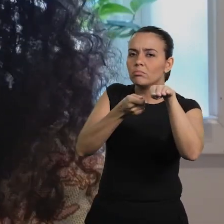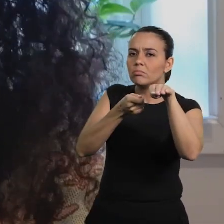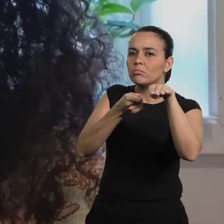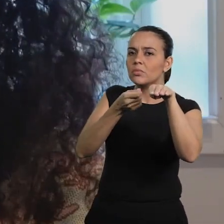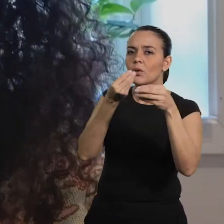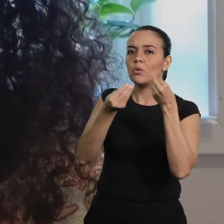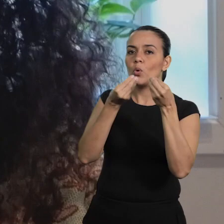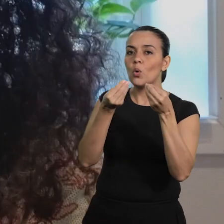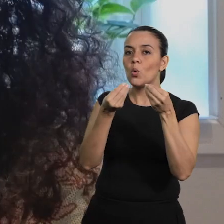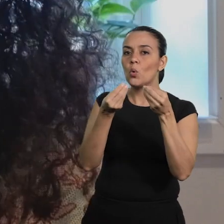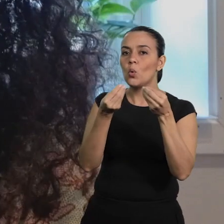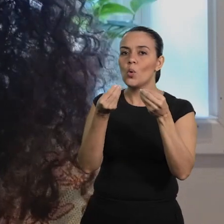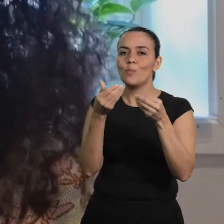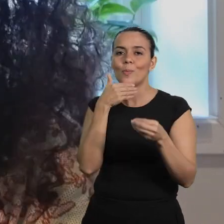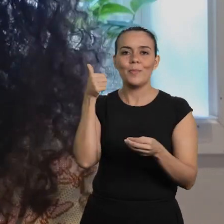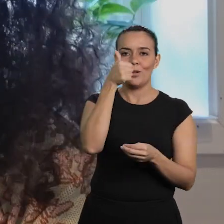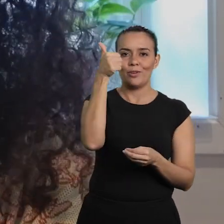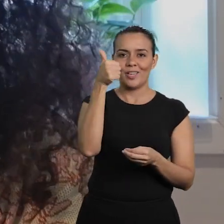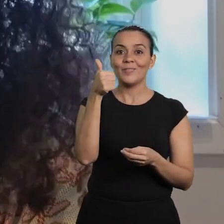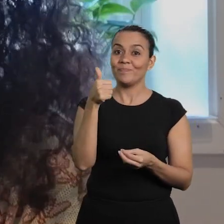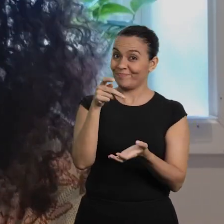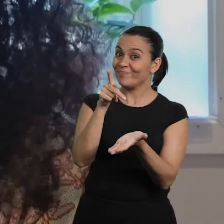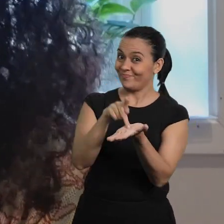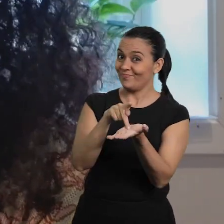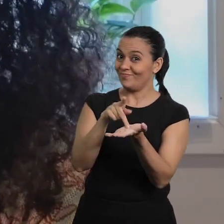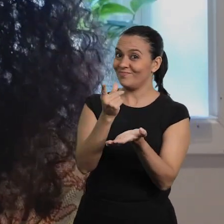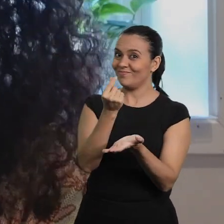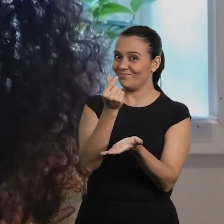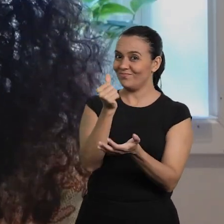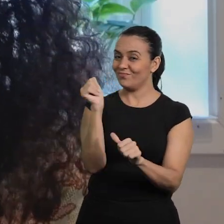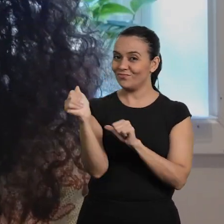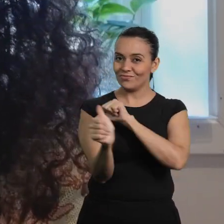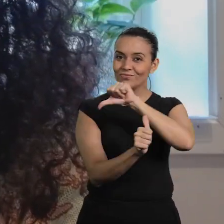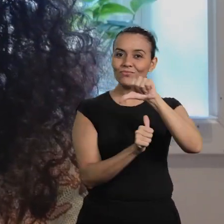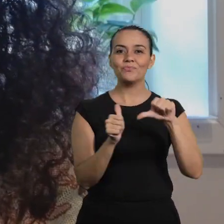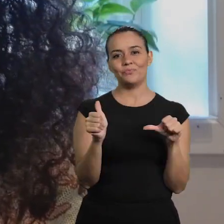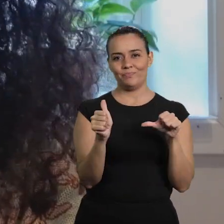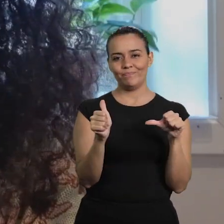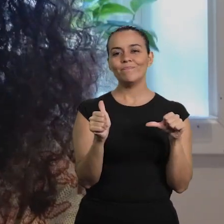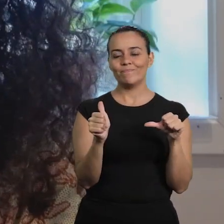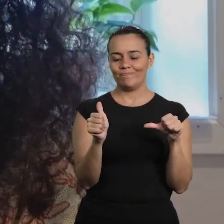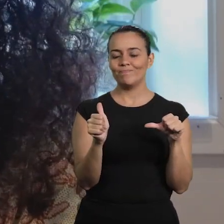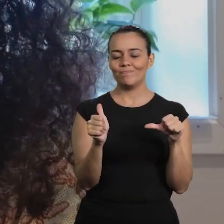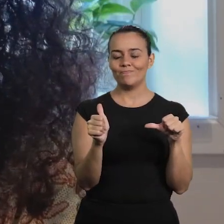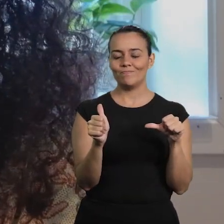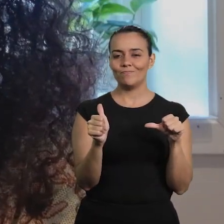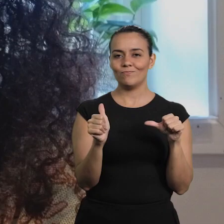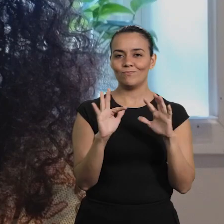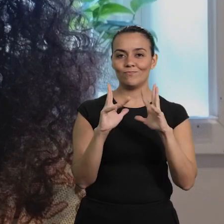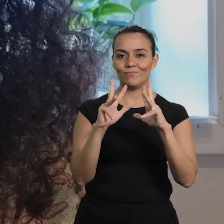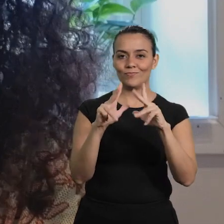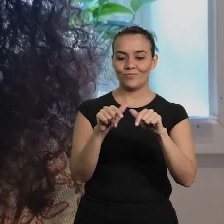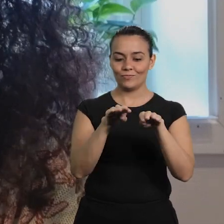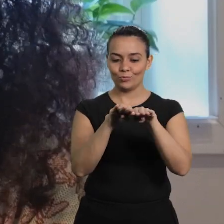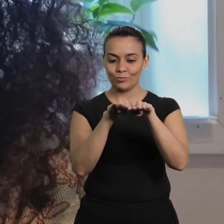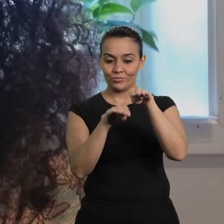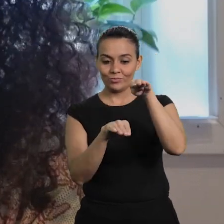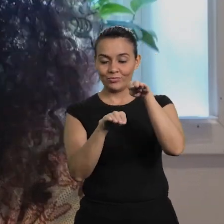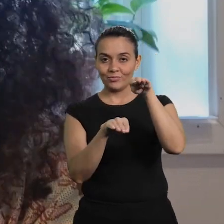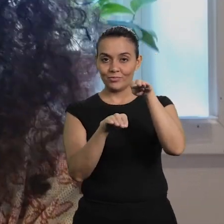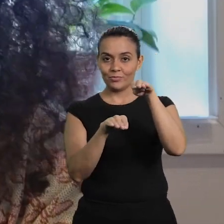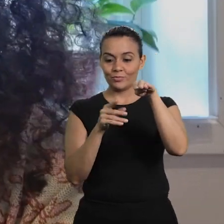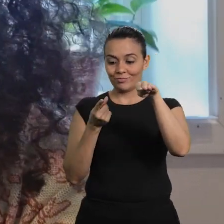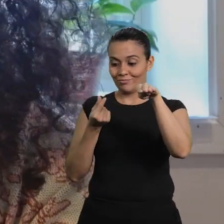transformar realmente, né? De radicalmente transformar as questões das desigualdades sociais,